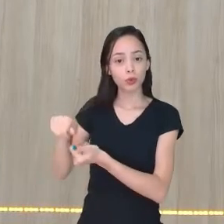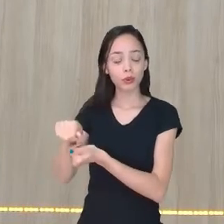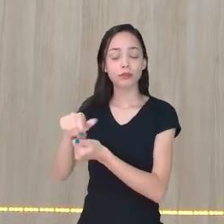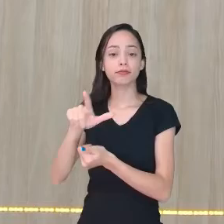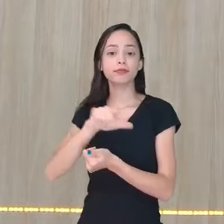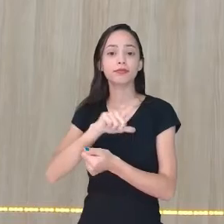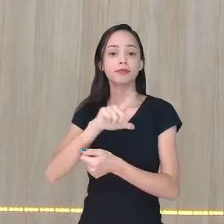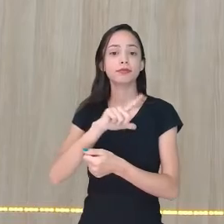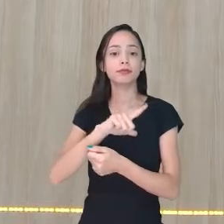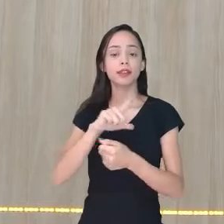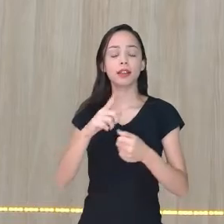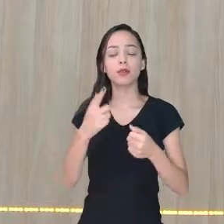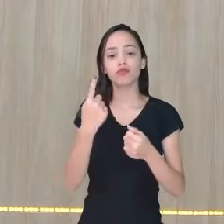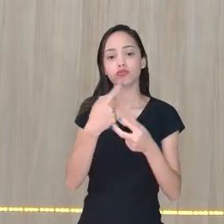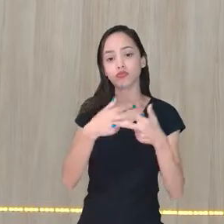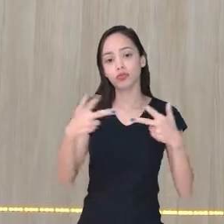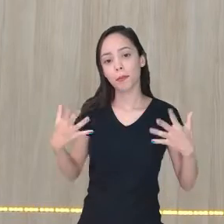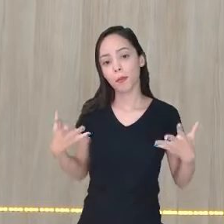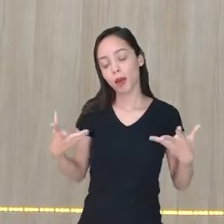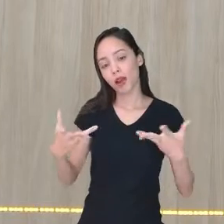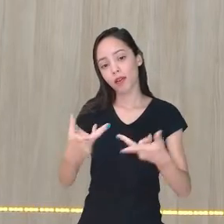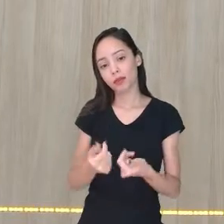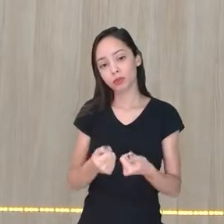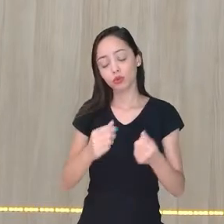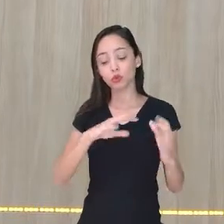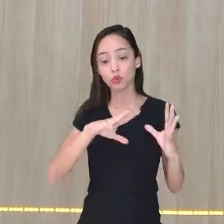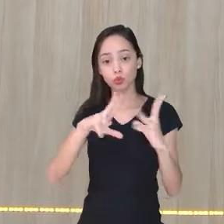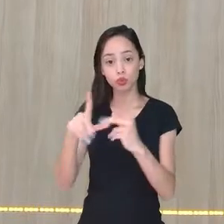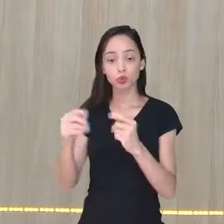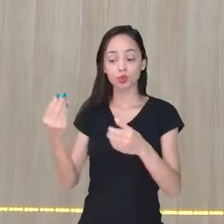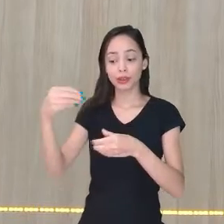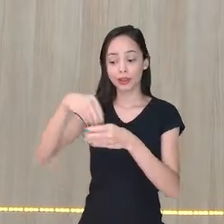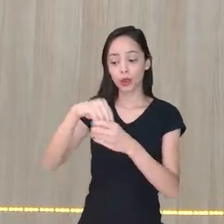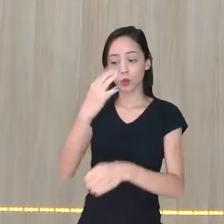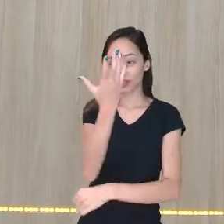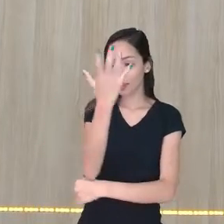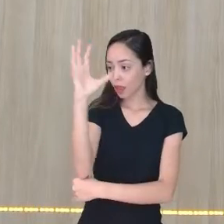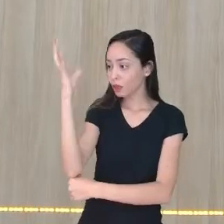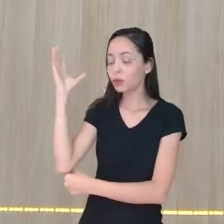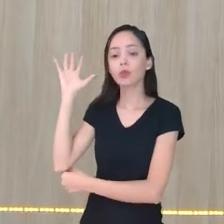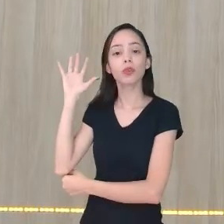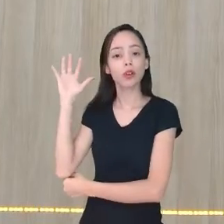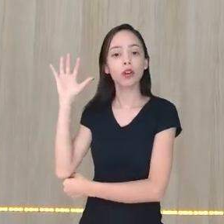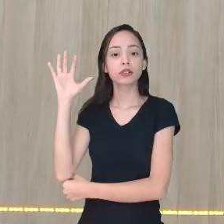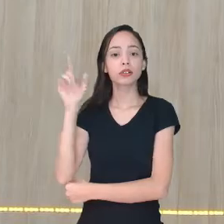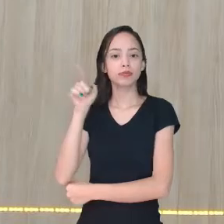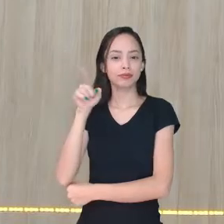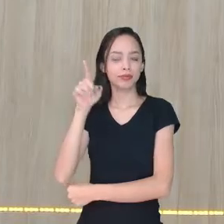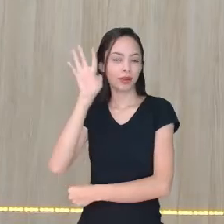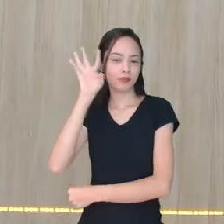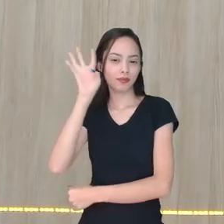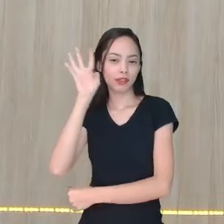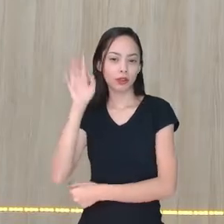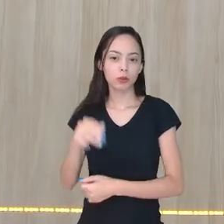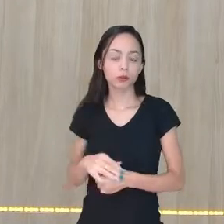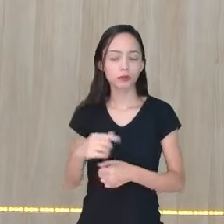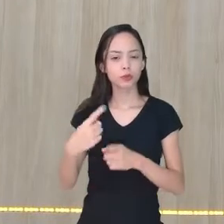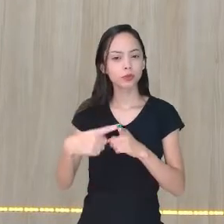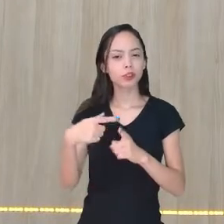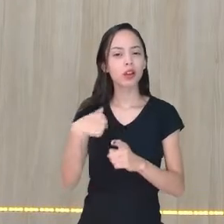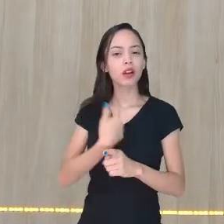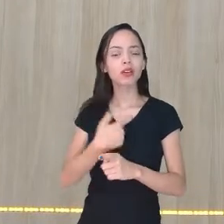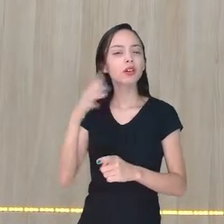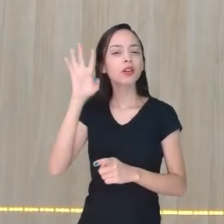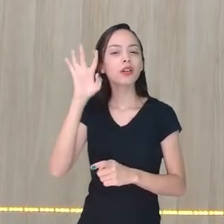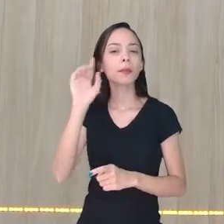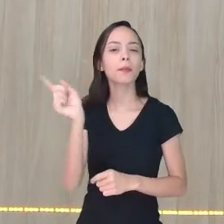maravilhoso. Então, tudo que existe na natureza, segundo esse filósofo, até o que a gente nem imagina, se a gente pesquisar um